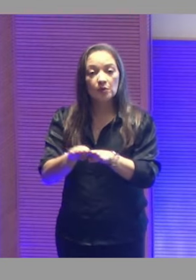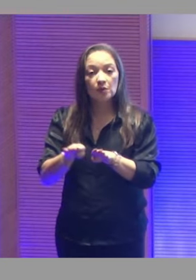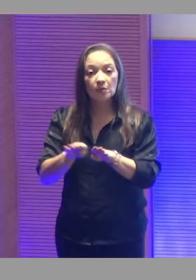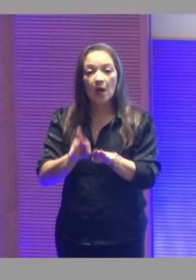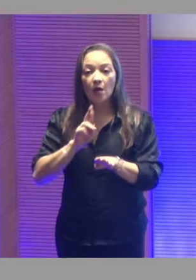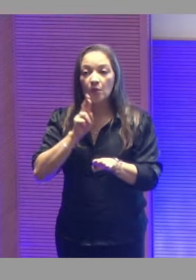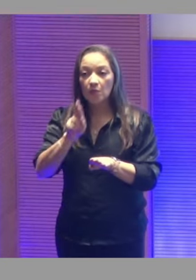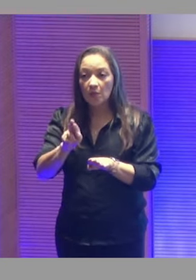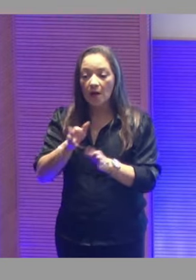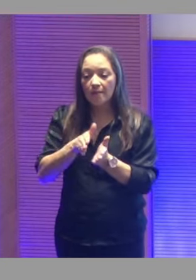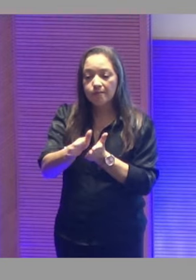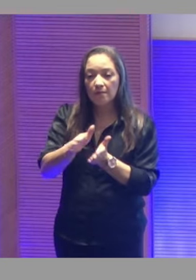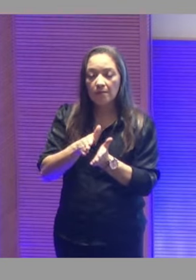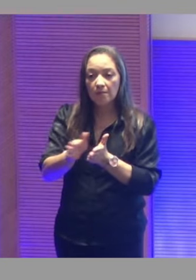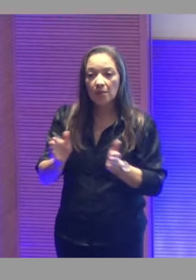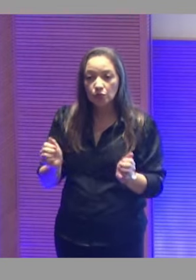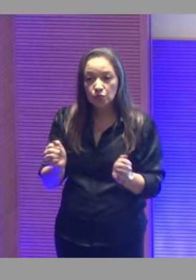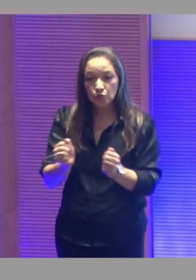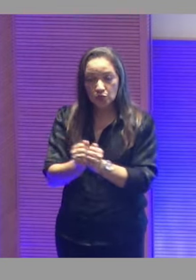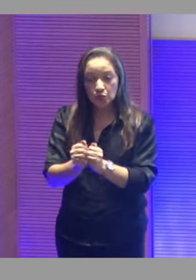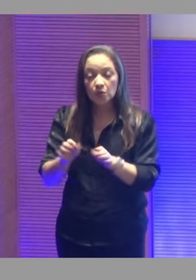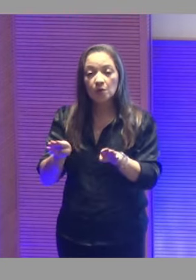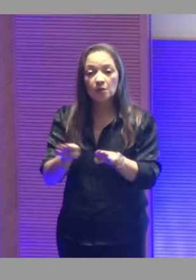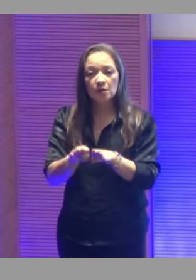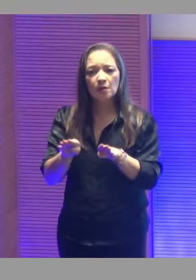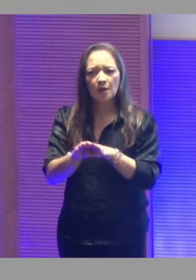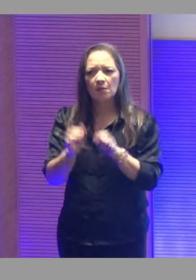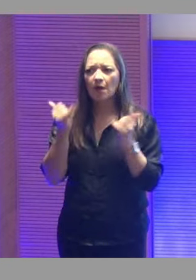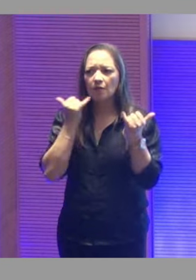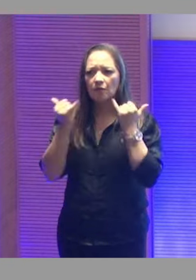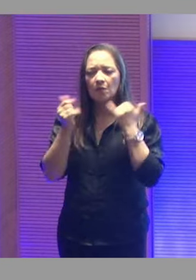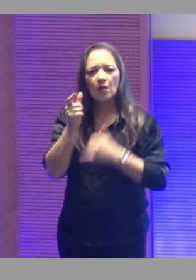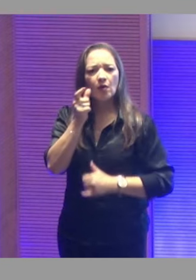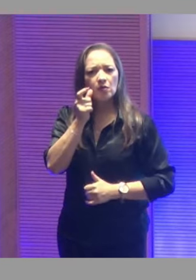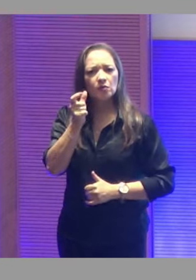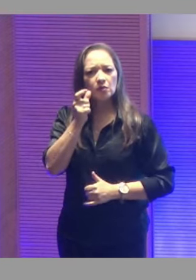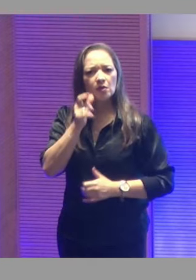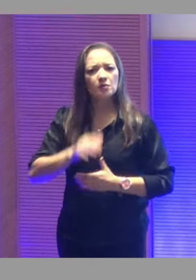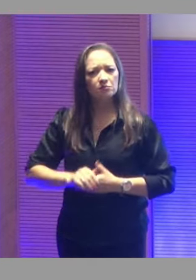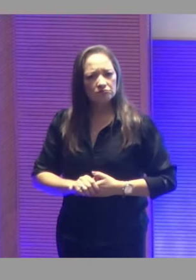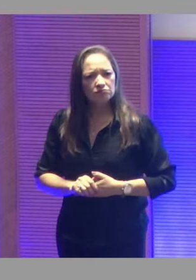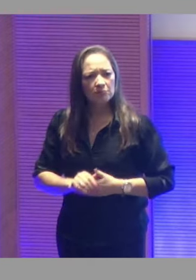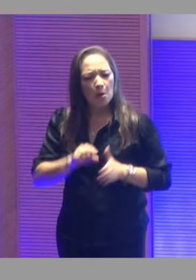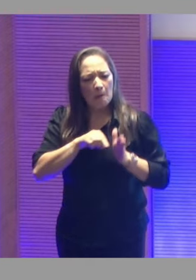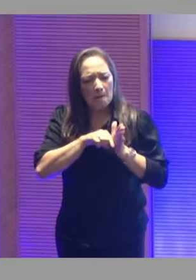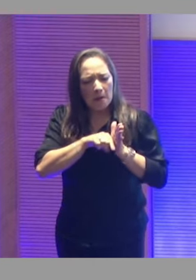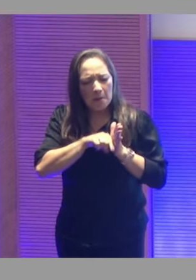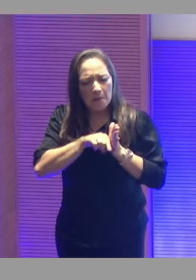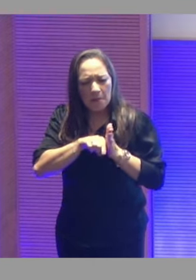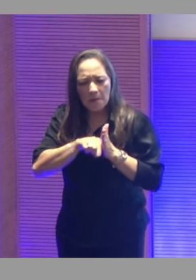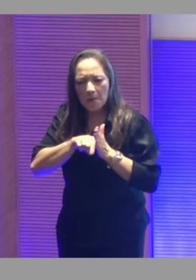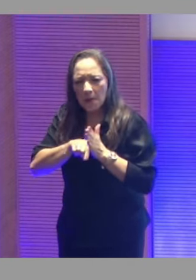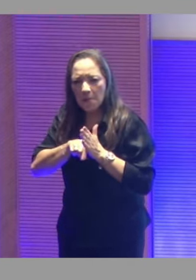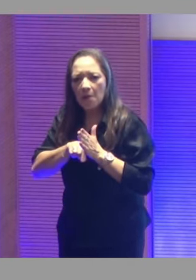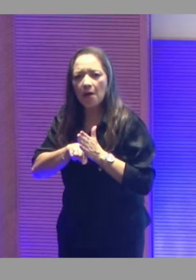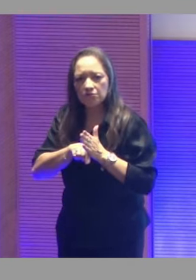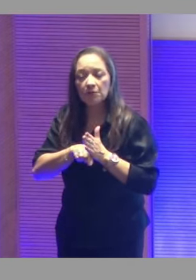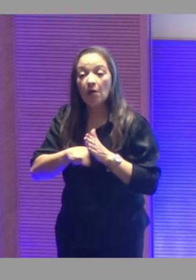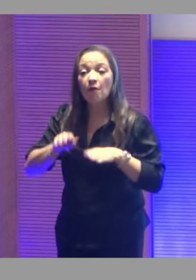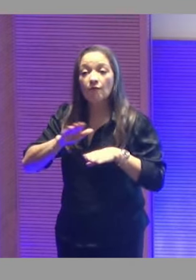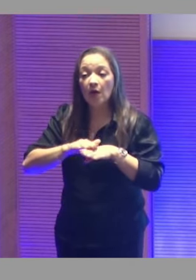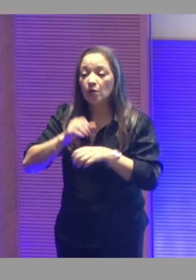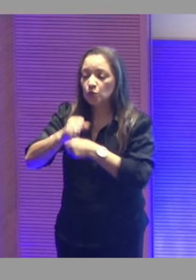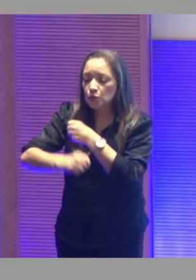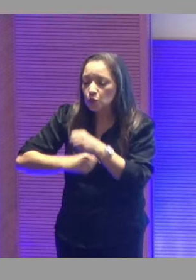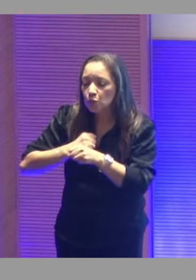dados de Emissão agregados mas também dados bastante interessantes de uma sondagem que a gente faz todos os anos com com os membros